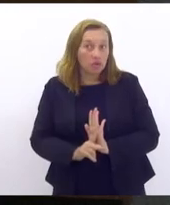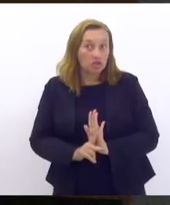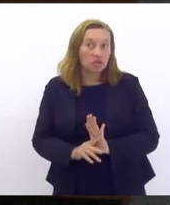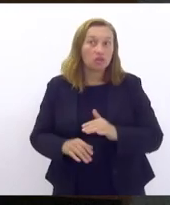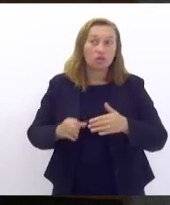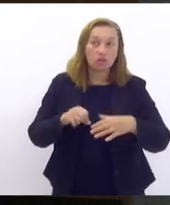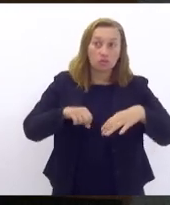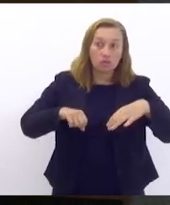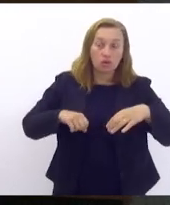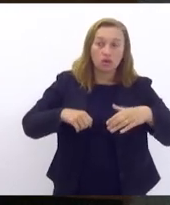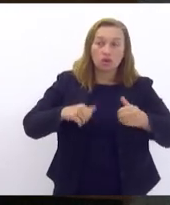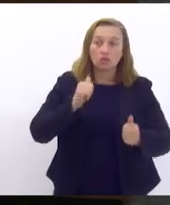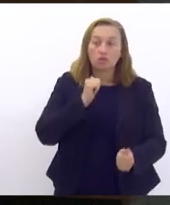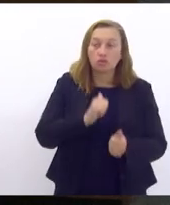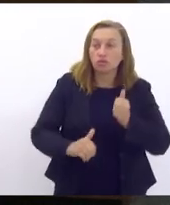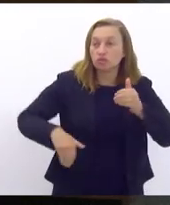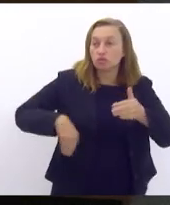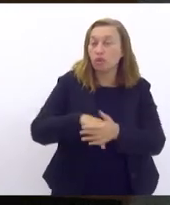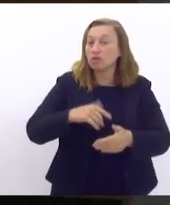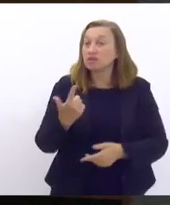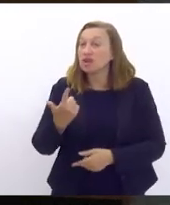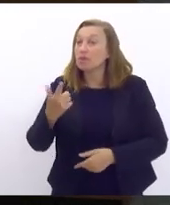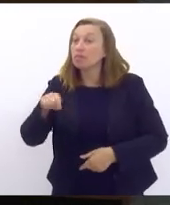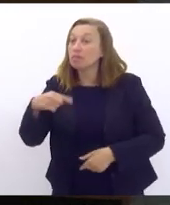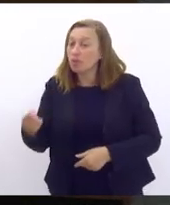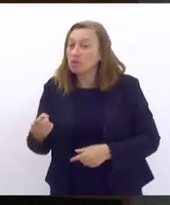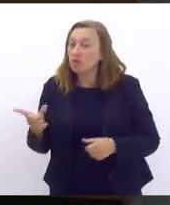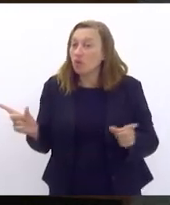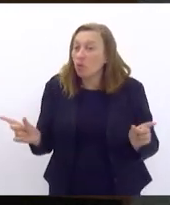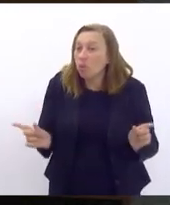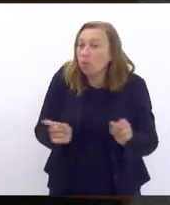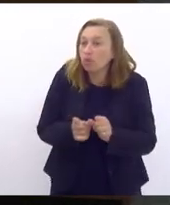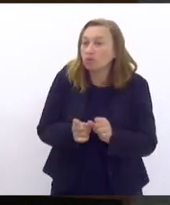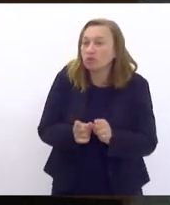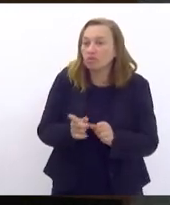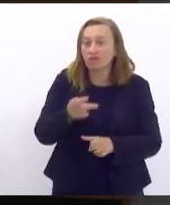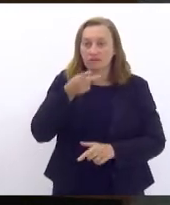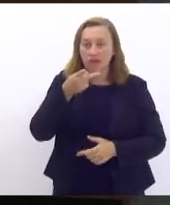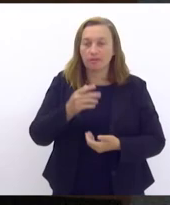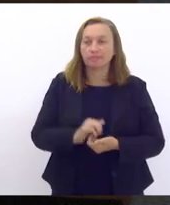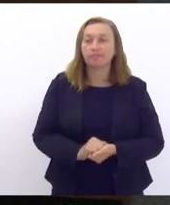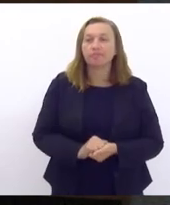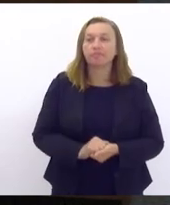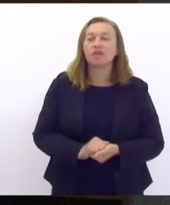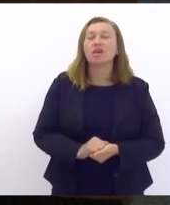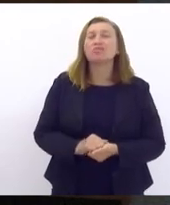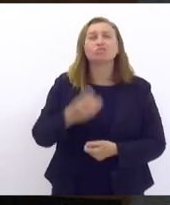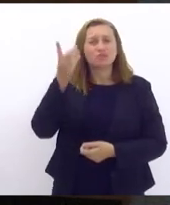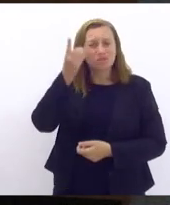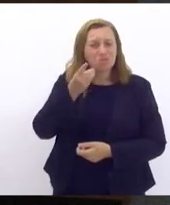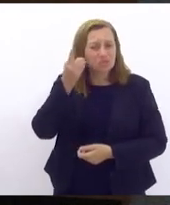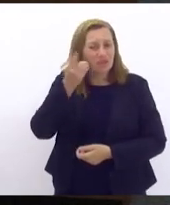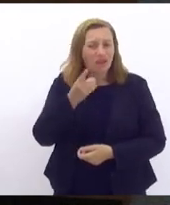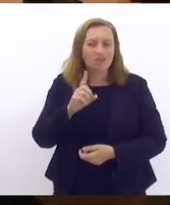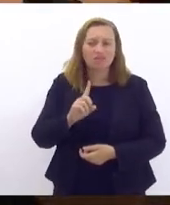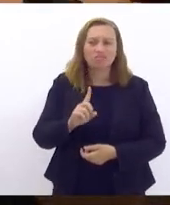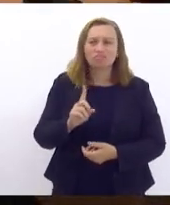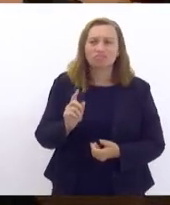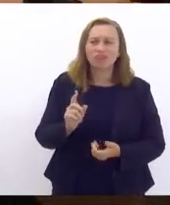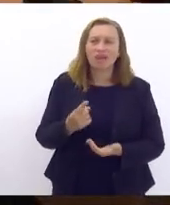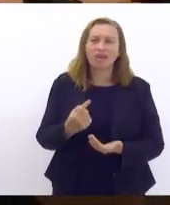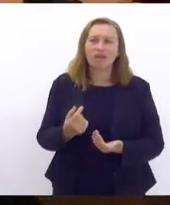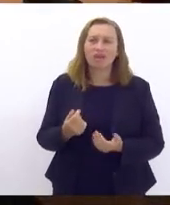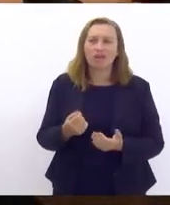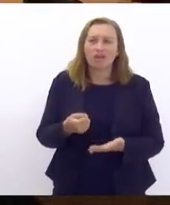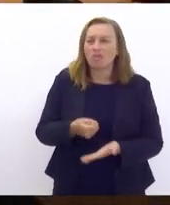futebol logo a seguir, eu vou encurtar aqui, Mas porque os deputados não têm obrigação